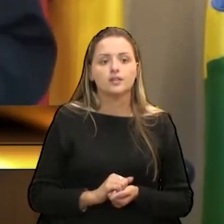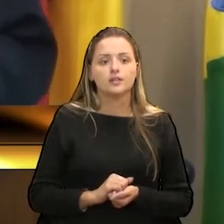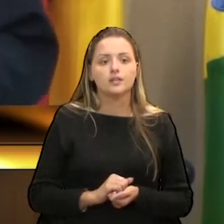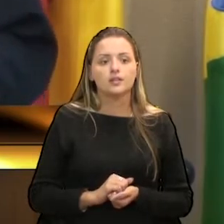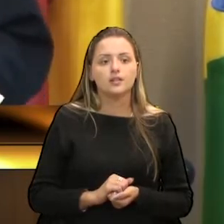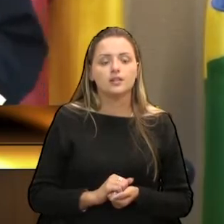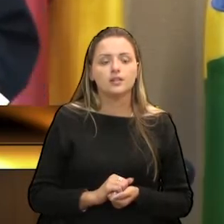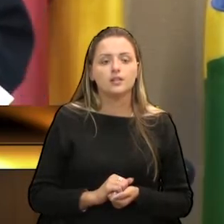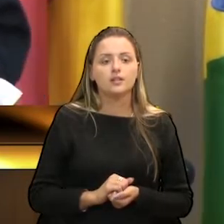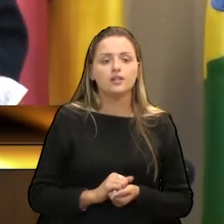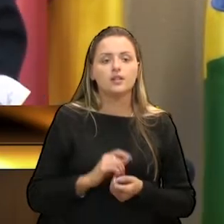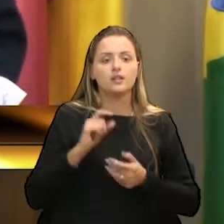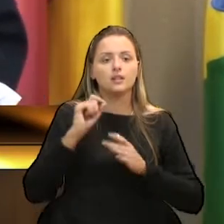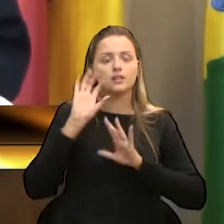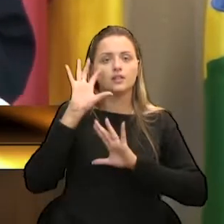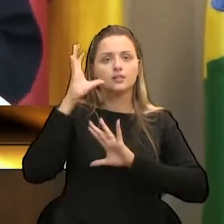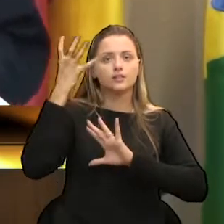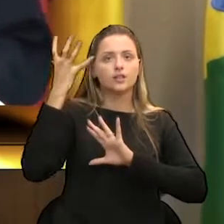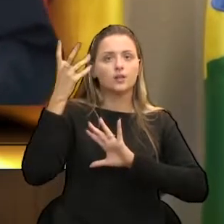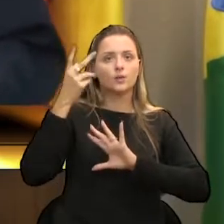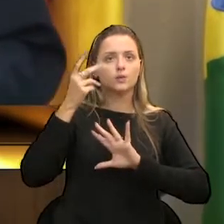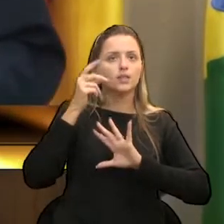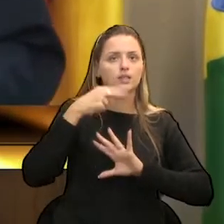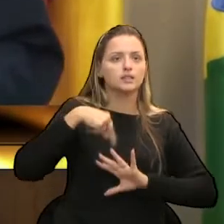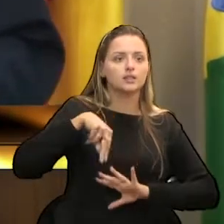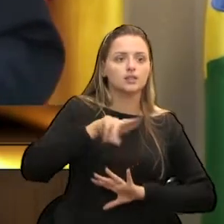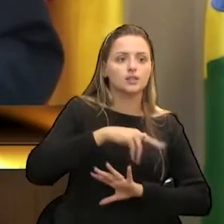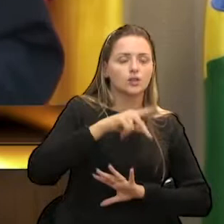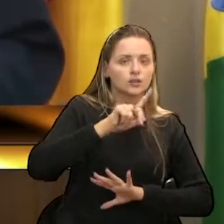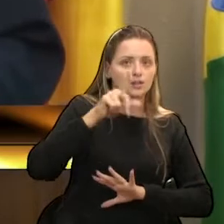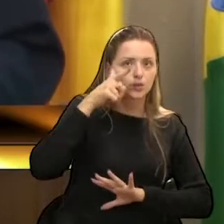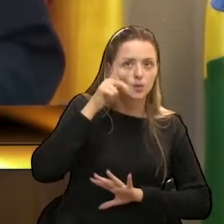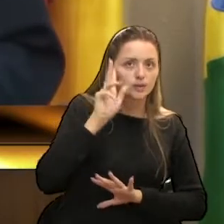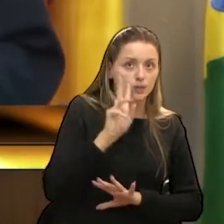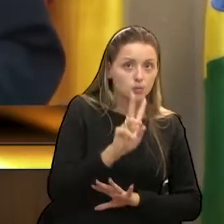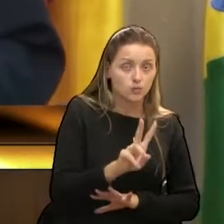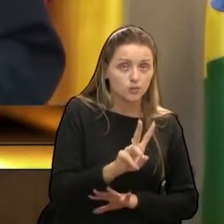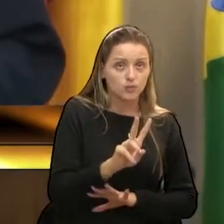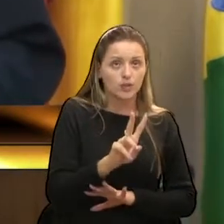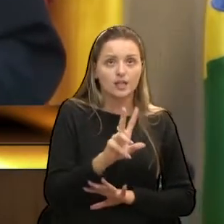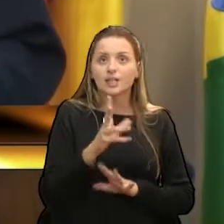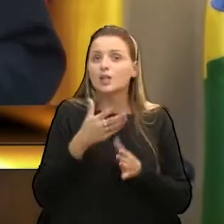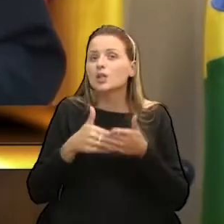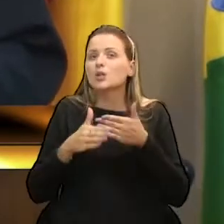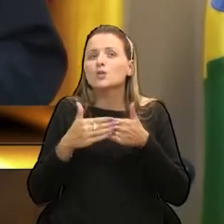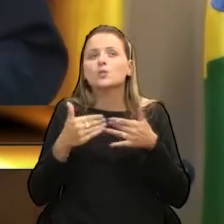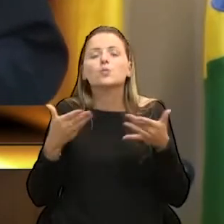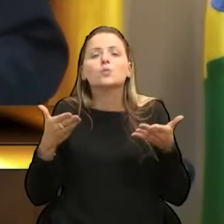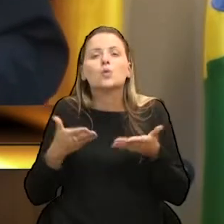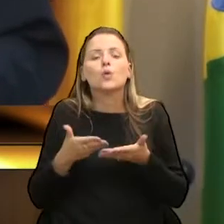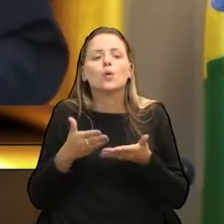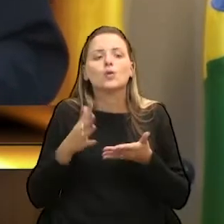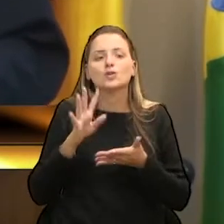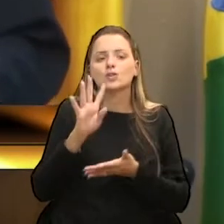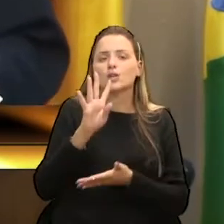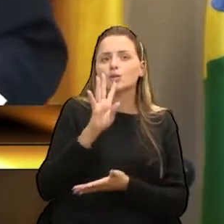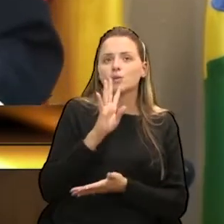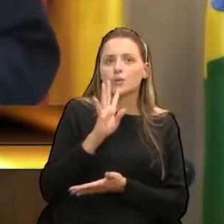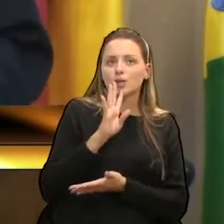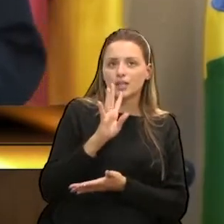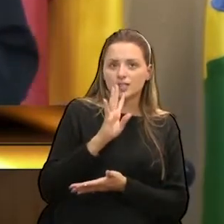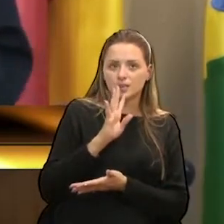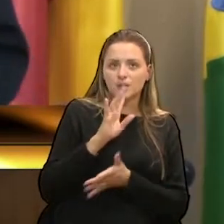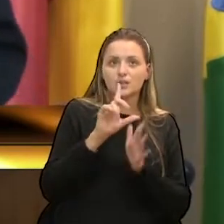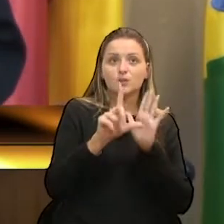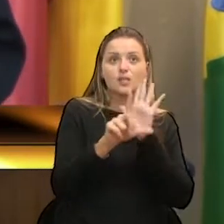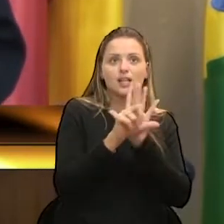O sobrenatural tornou-se natural. Tudo se reduziu a uma questão de conhecimento das leis que